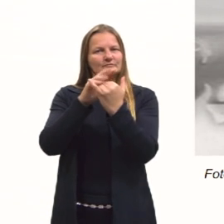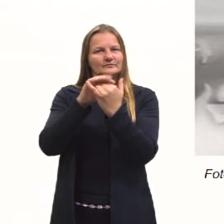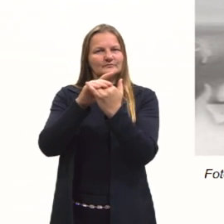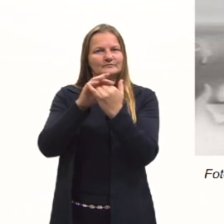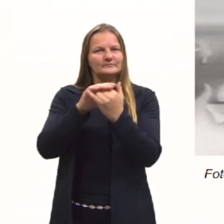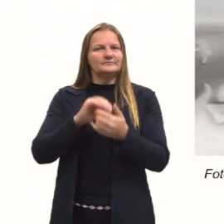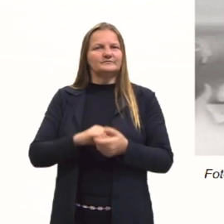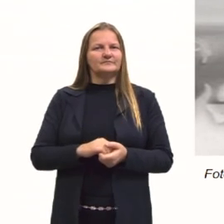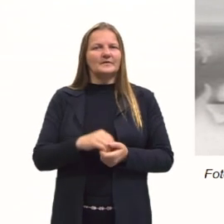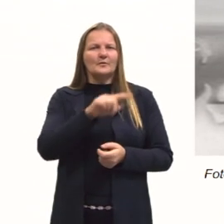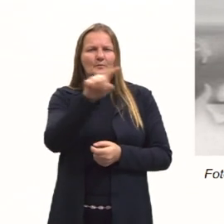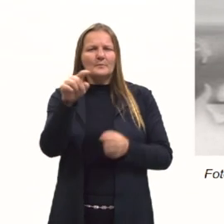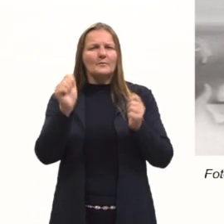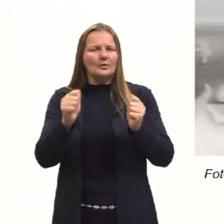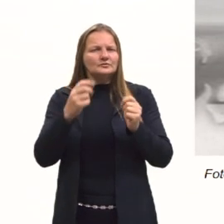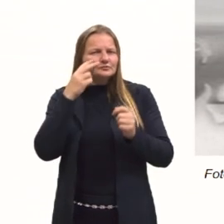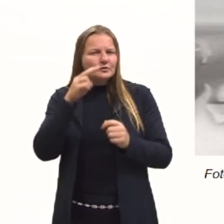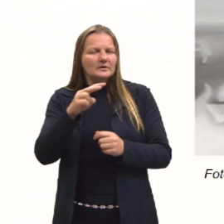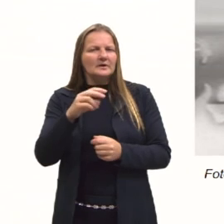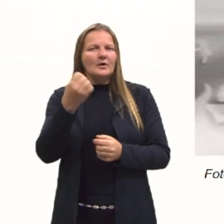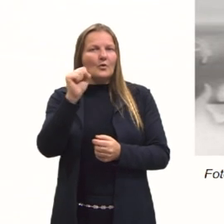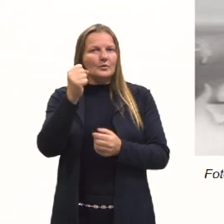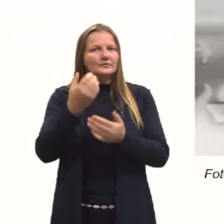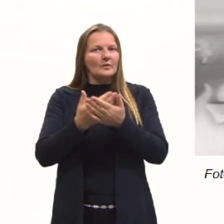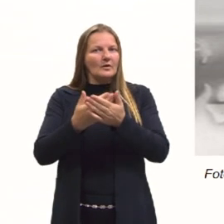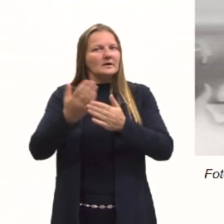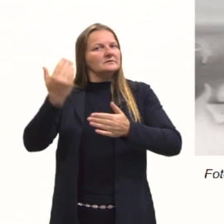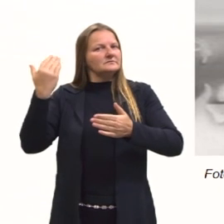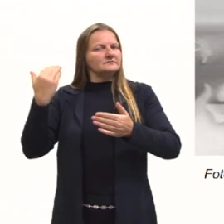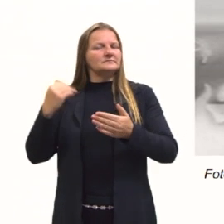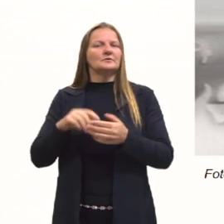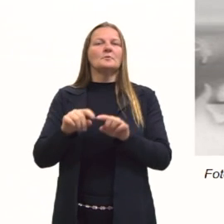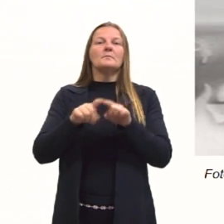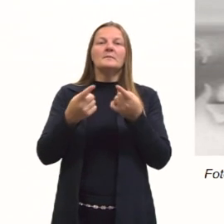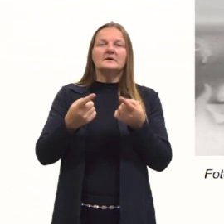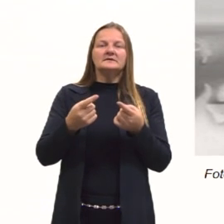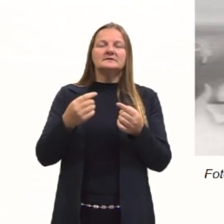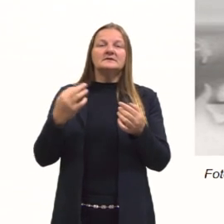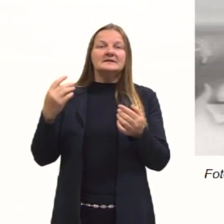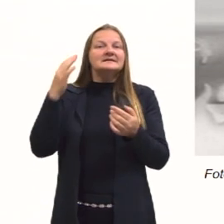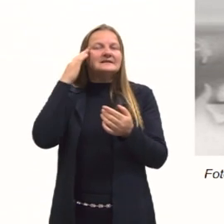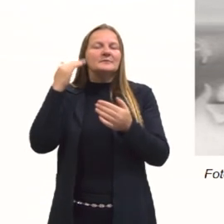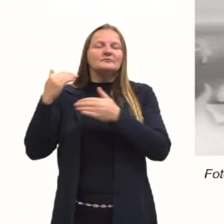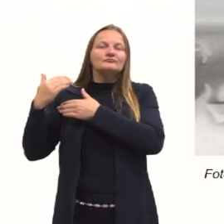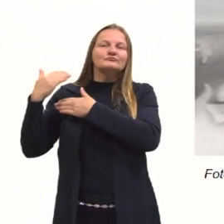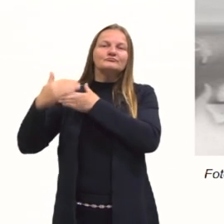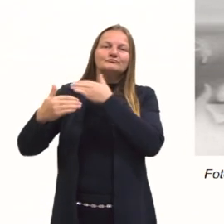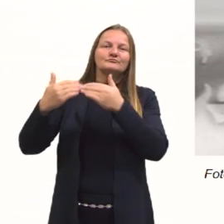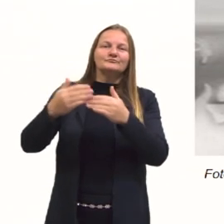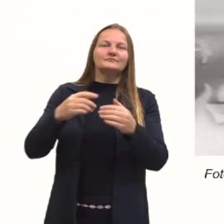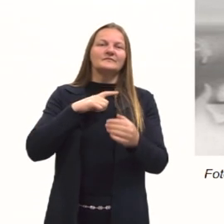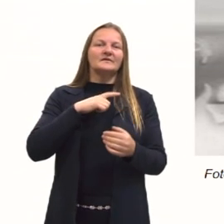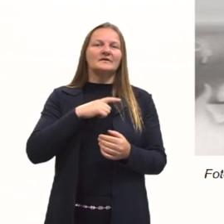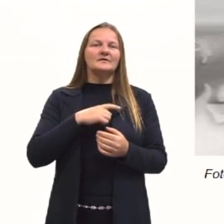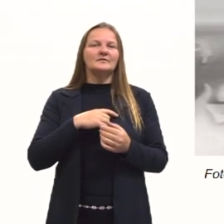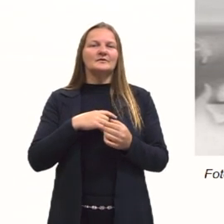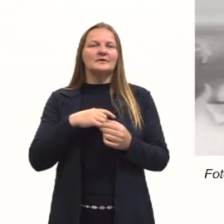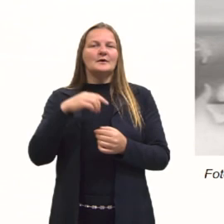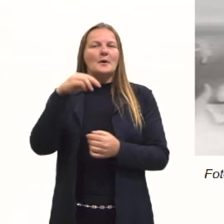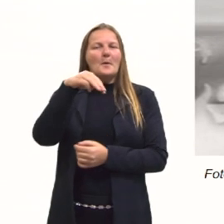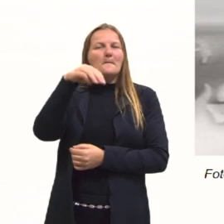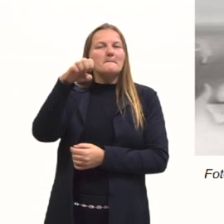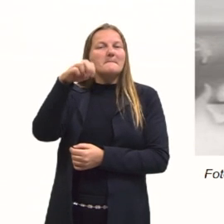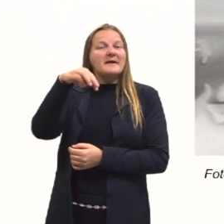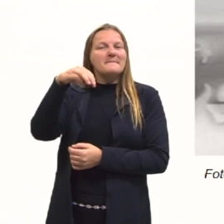YouTube para te ver conferir as oito aulas anteriores Mas quem acompanhou sabe que eu gosto de usar os memes